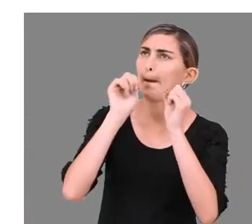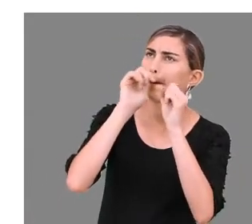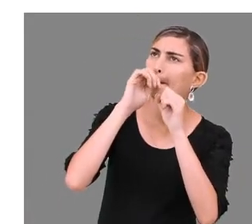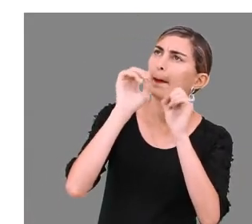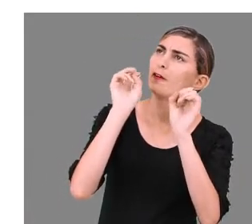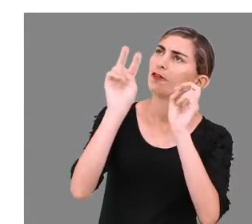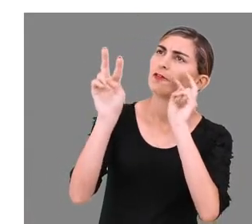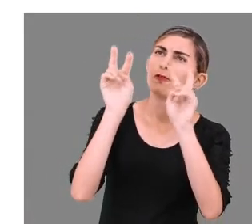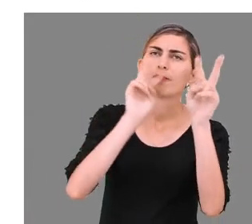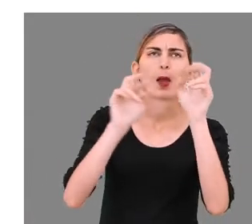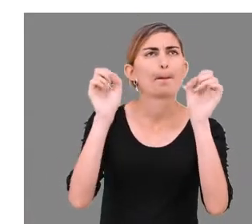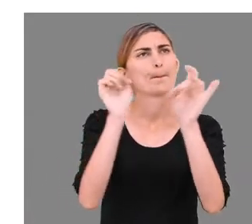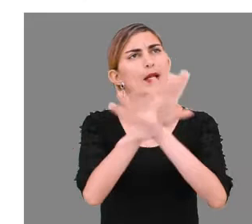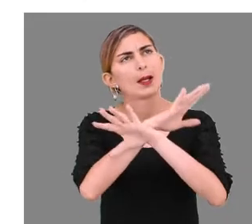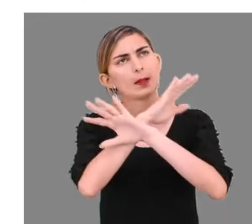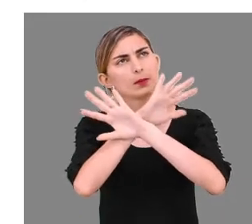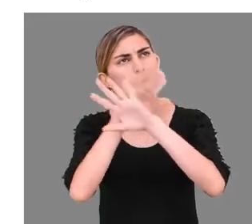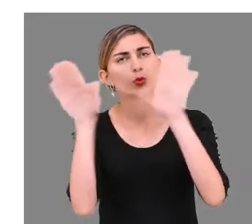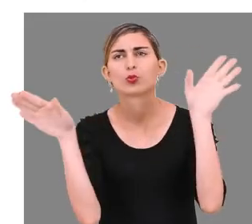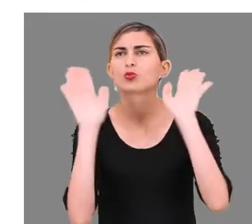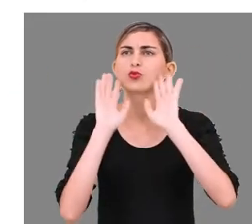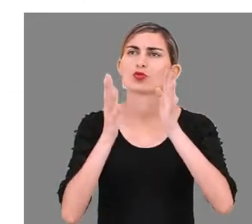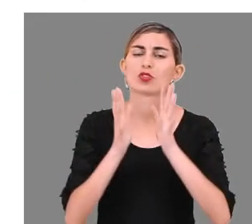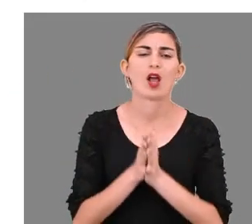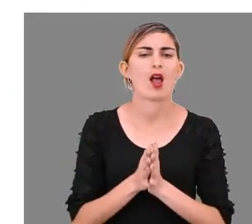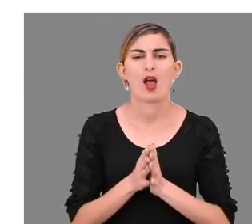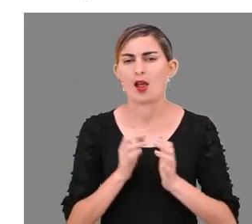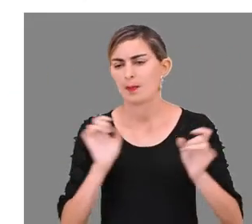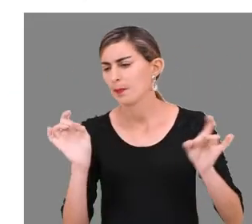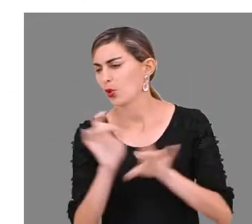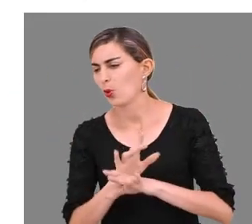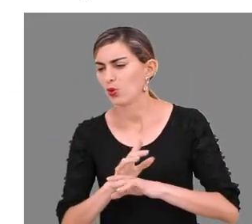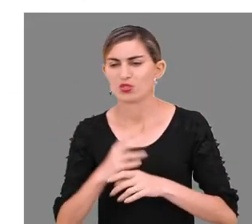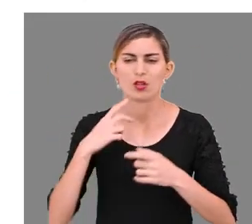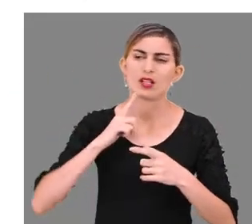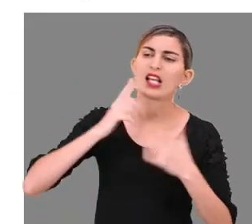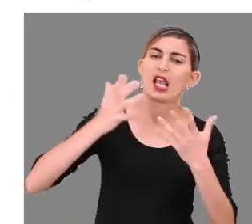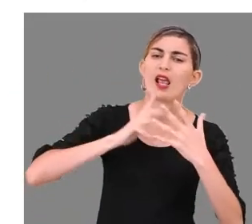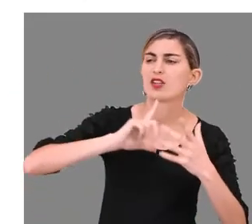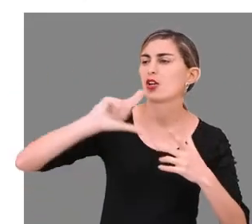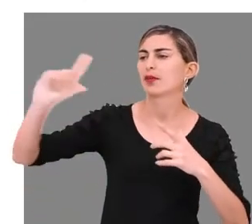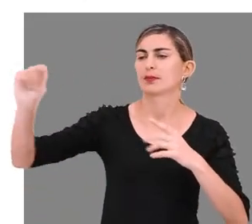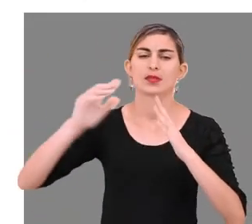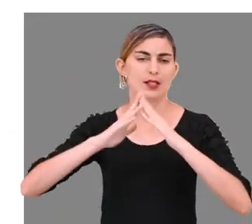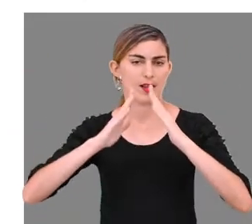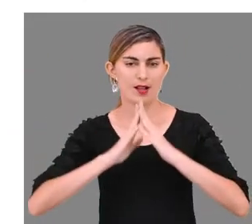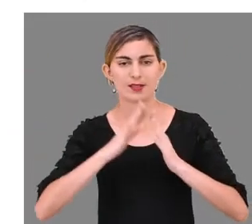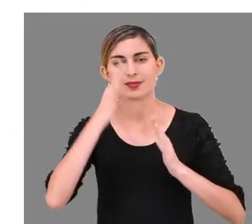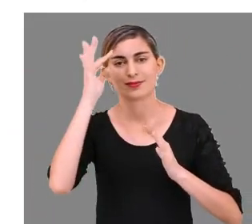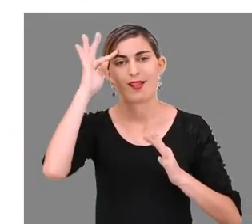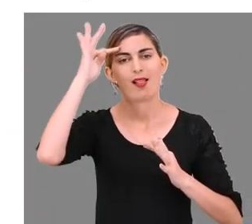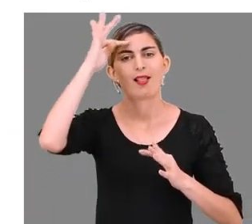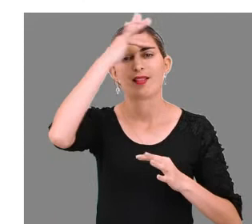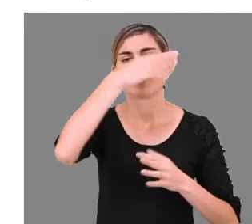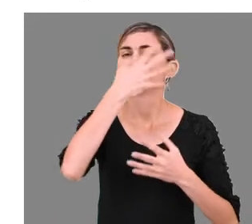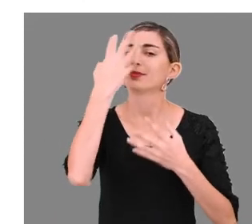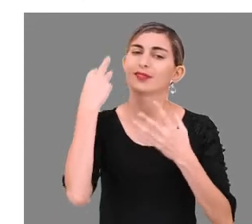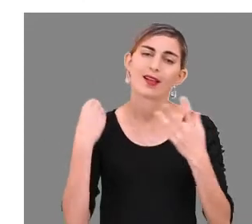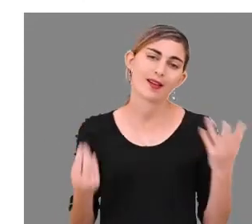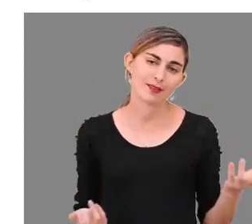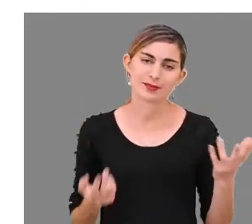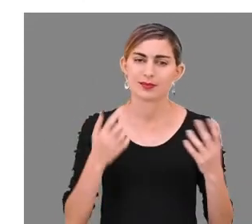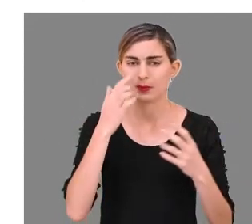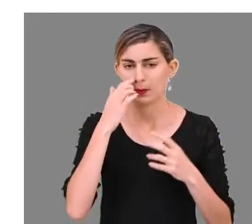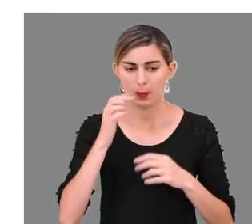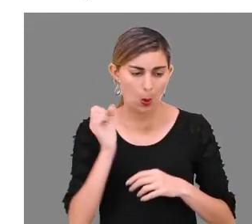parecem estar tudo prontos, quando estamos no final do expediente, onde já queremos sair para ir embora para casa,